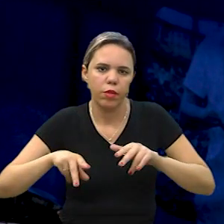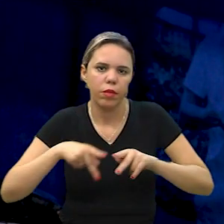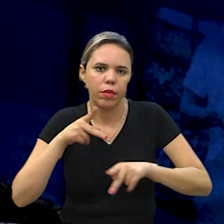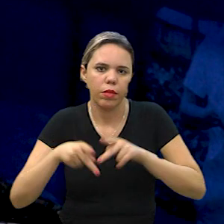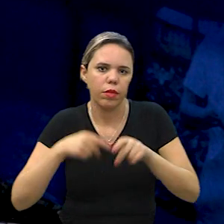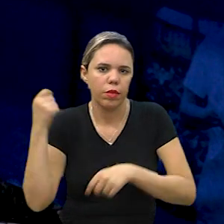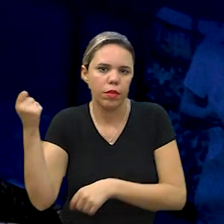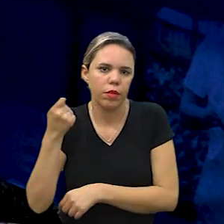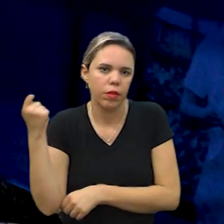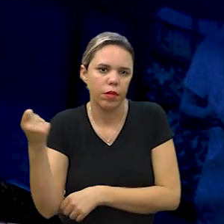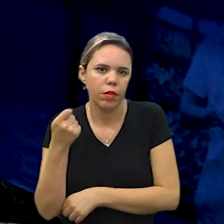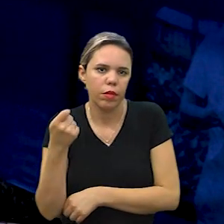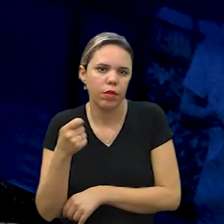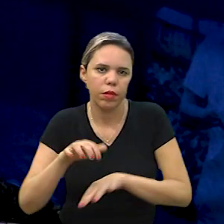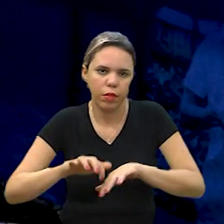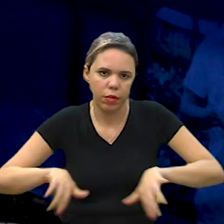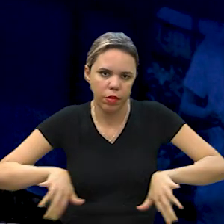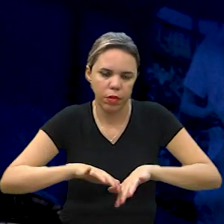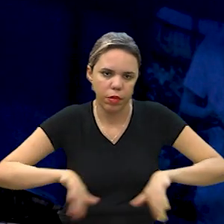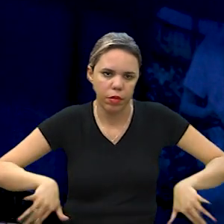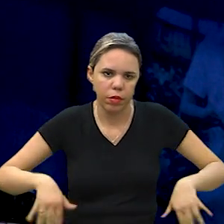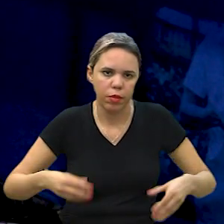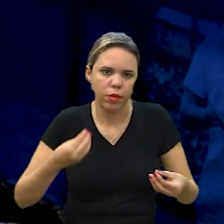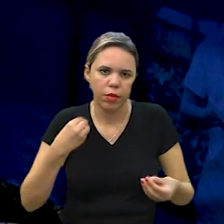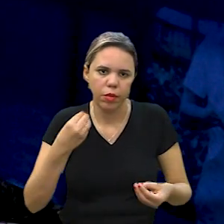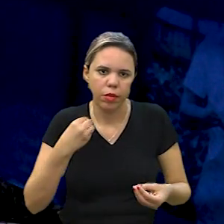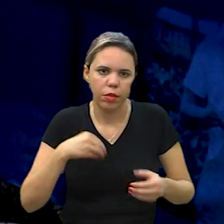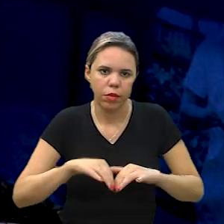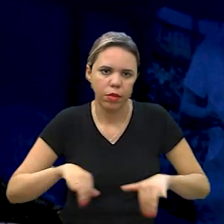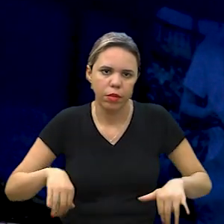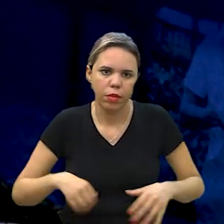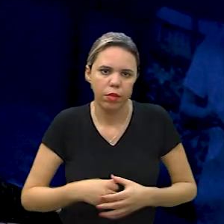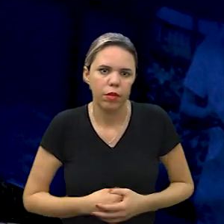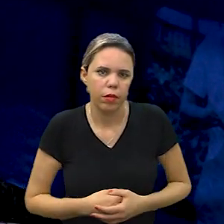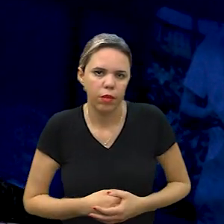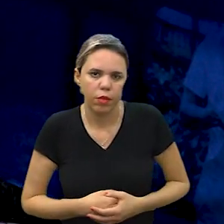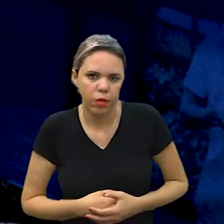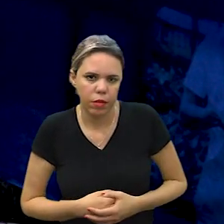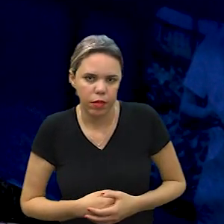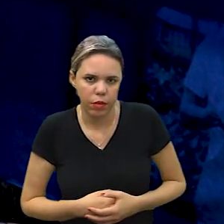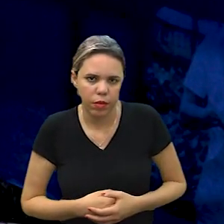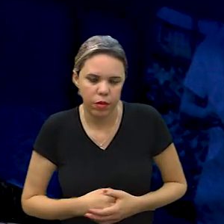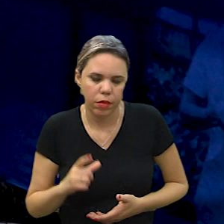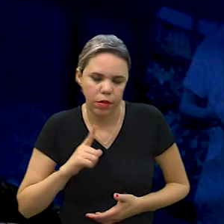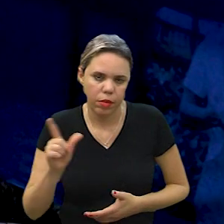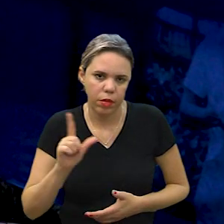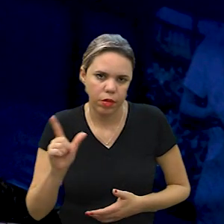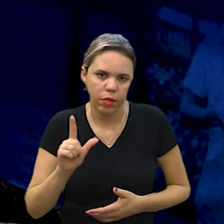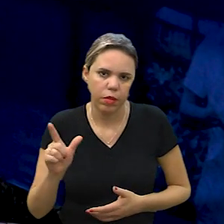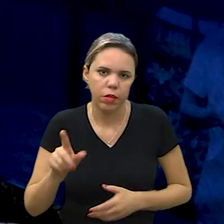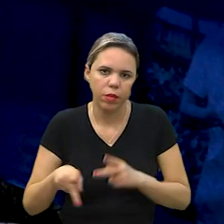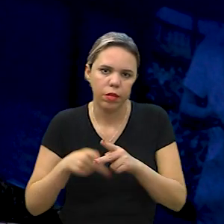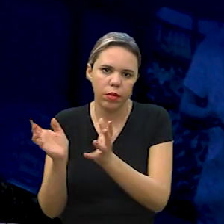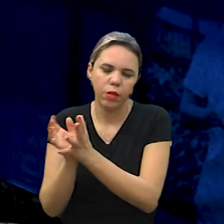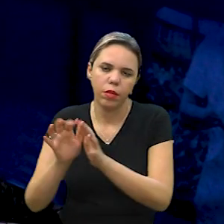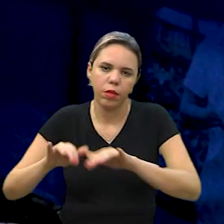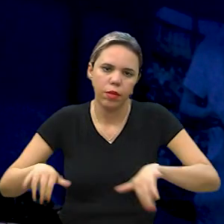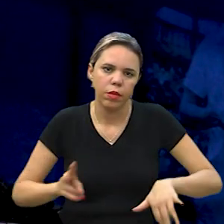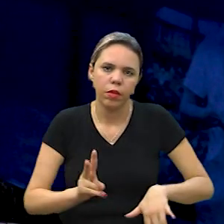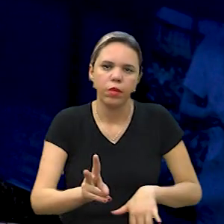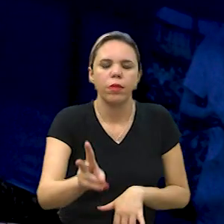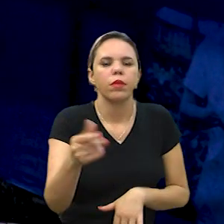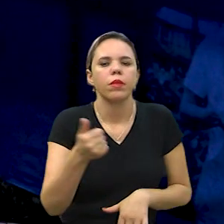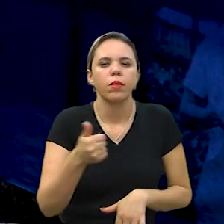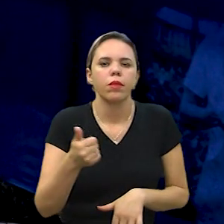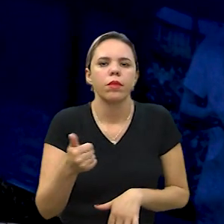de um povo do sul, para que eles justamente para fragilizar, né, Odair? Foi uma lógica do colonialismo que se